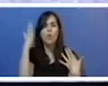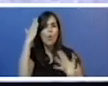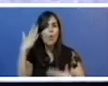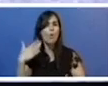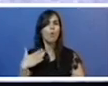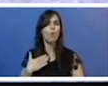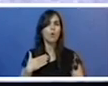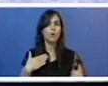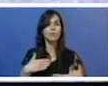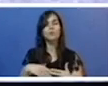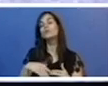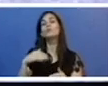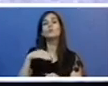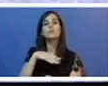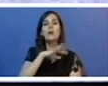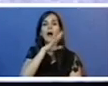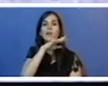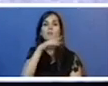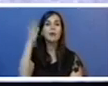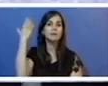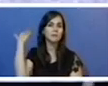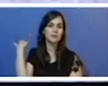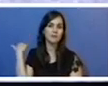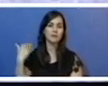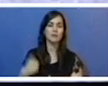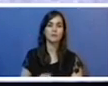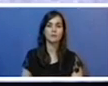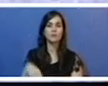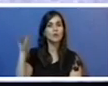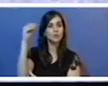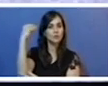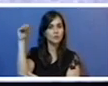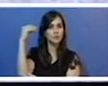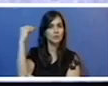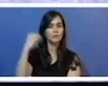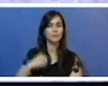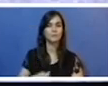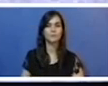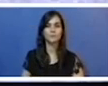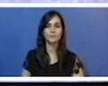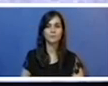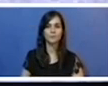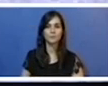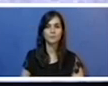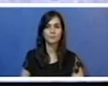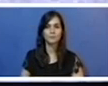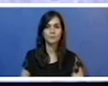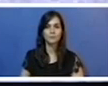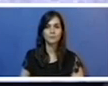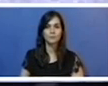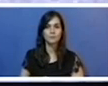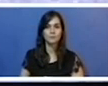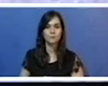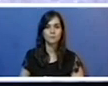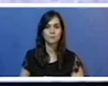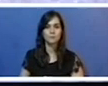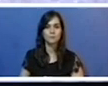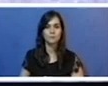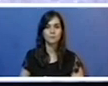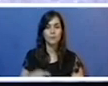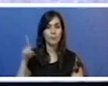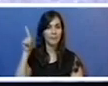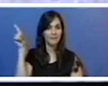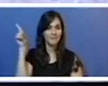eu disse, primitivos, e os ancestrais, que são os ancestrais dos dinossauros também. Bom, começar pelo